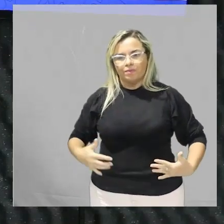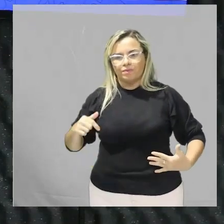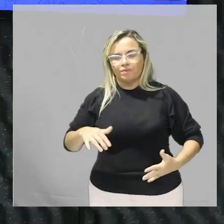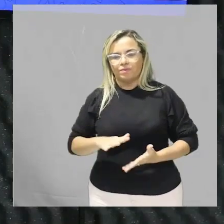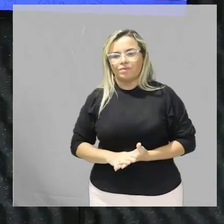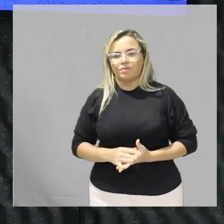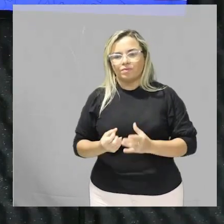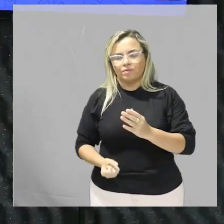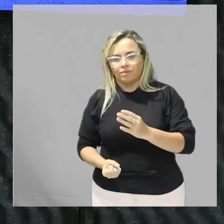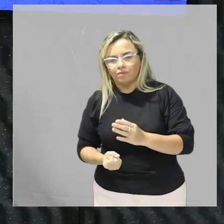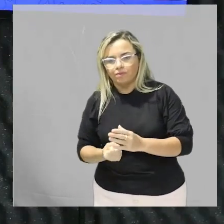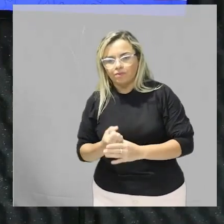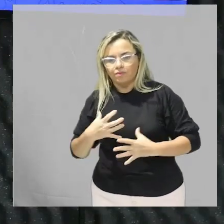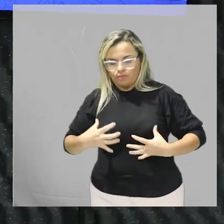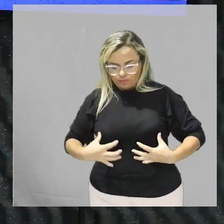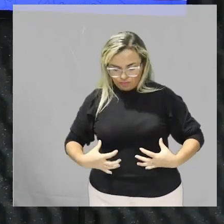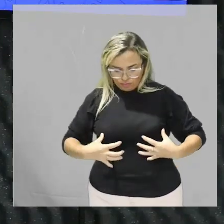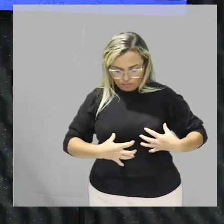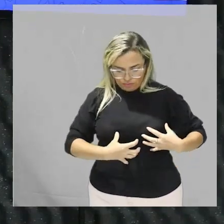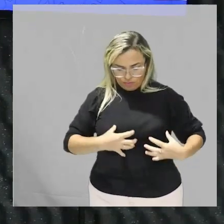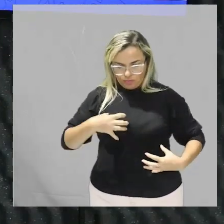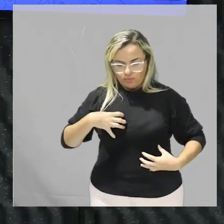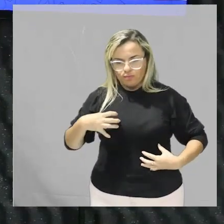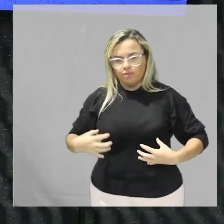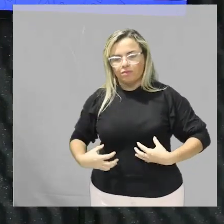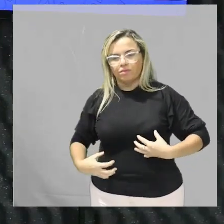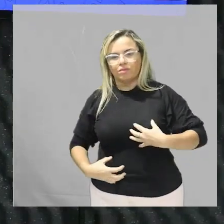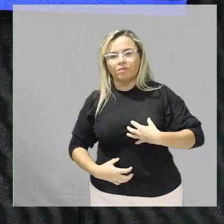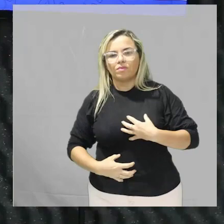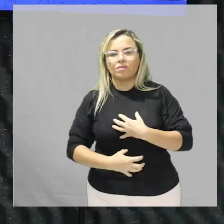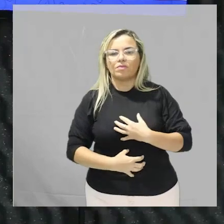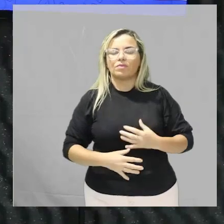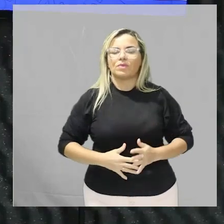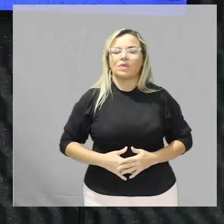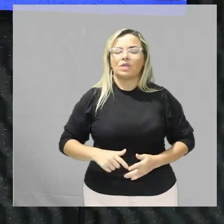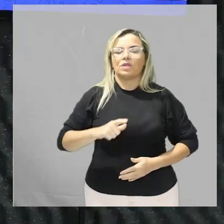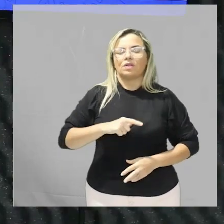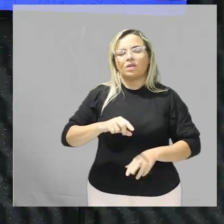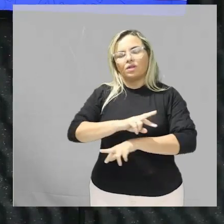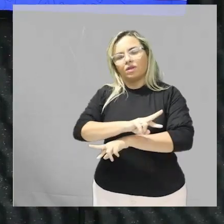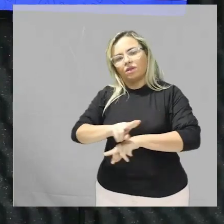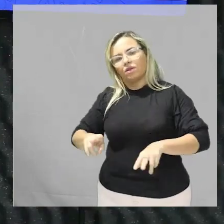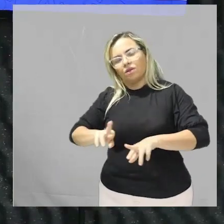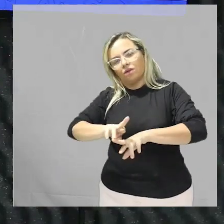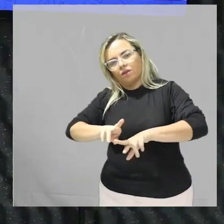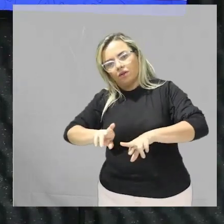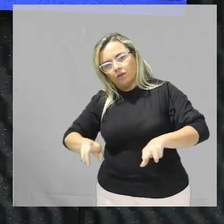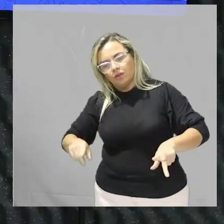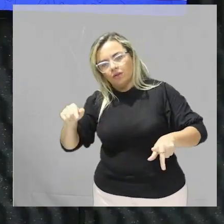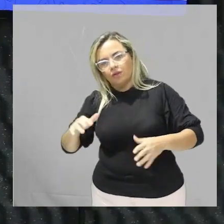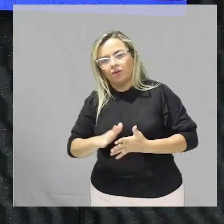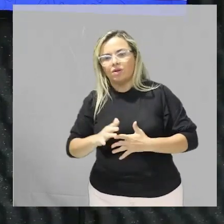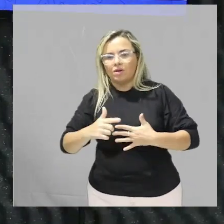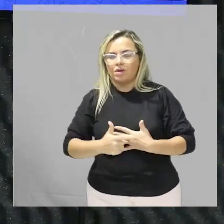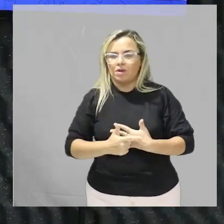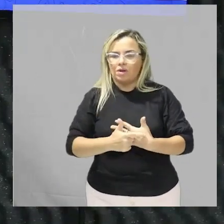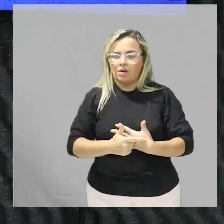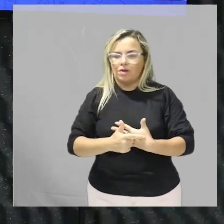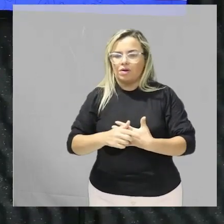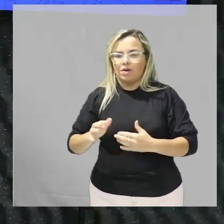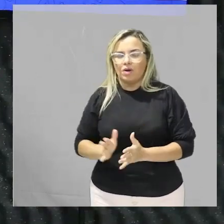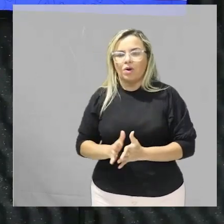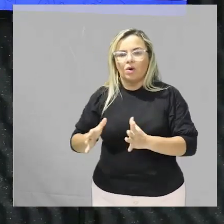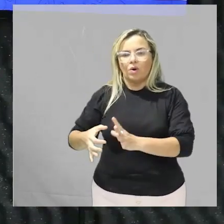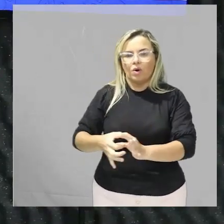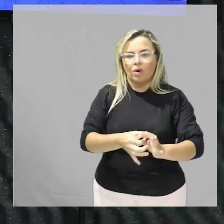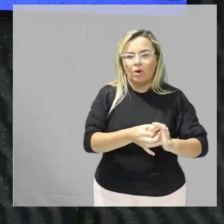a formação de um órgão. E no organismo tem vários órgãos diferentes que trabalham em conjunto, formando o